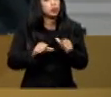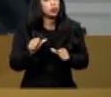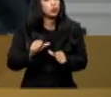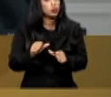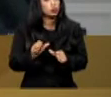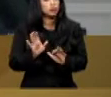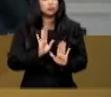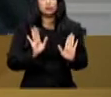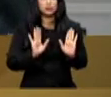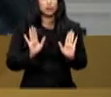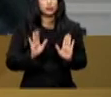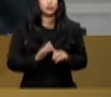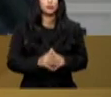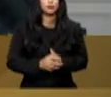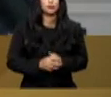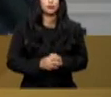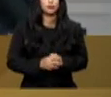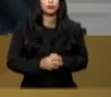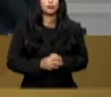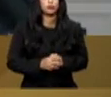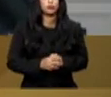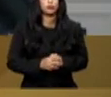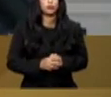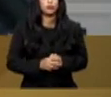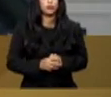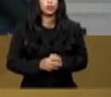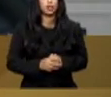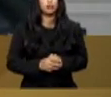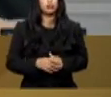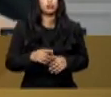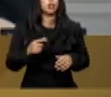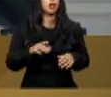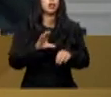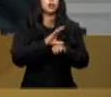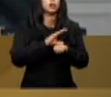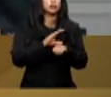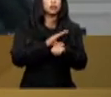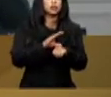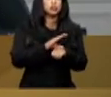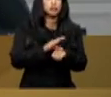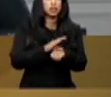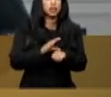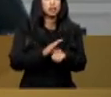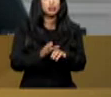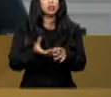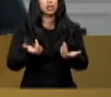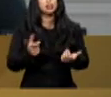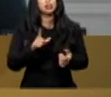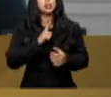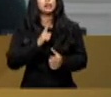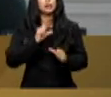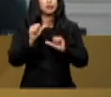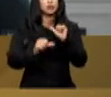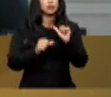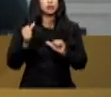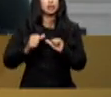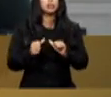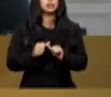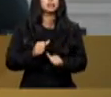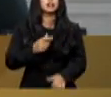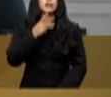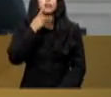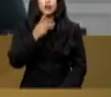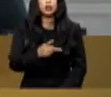Não houve nem vícios formais de constitucionalidade, tendo em vista que esses dispositivos, insisto,